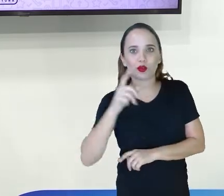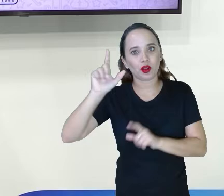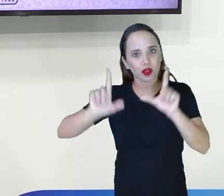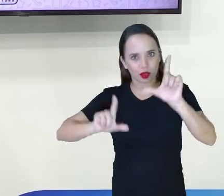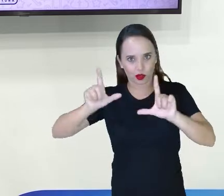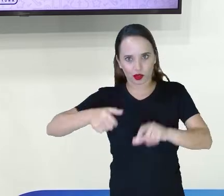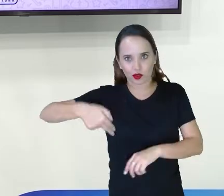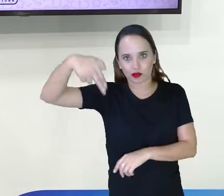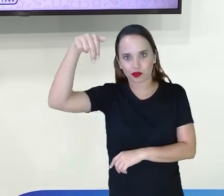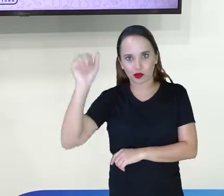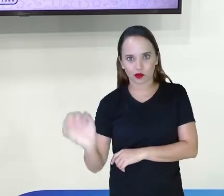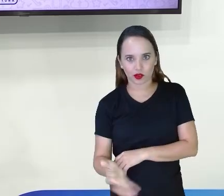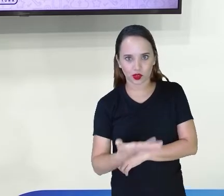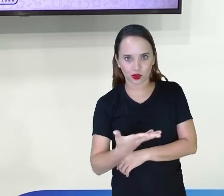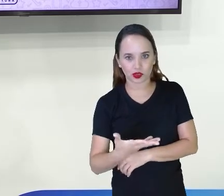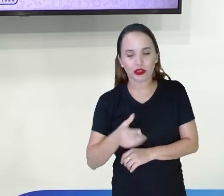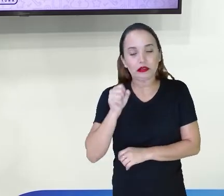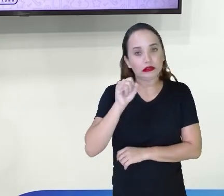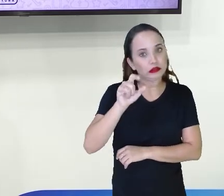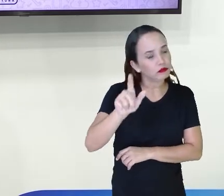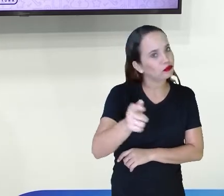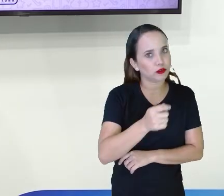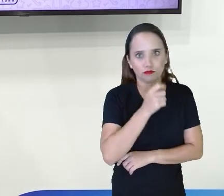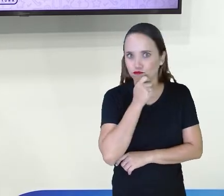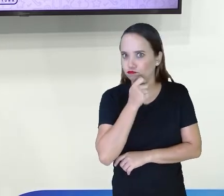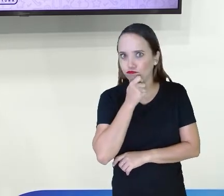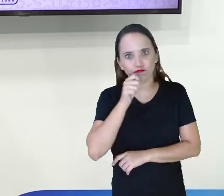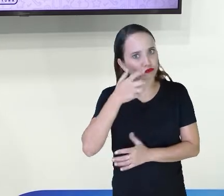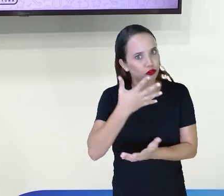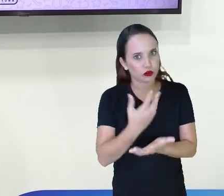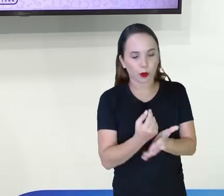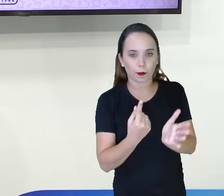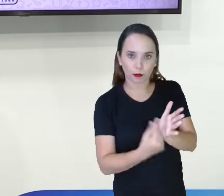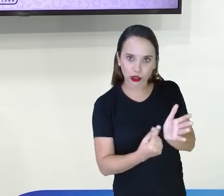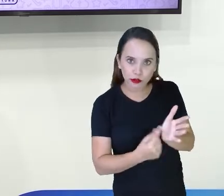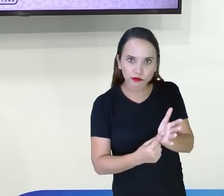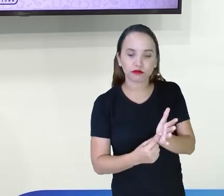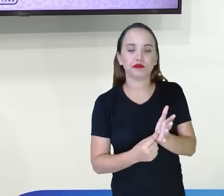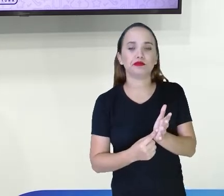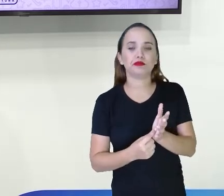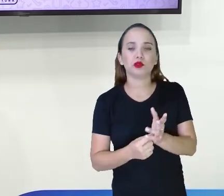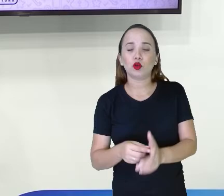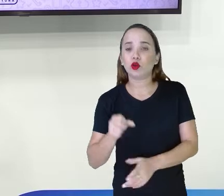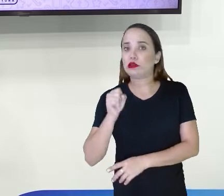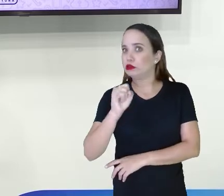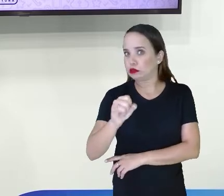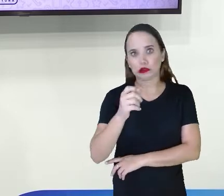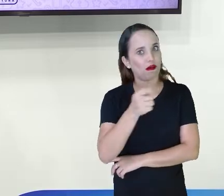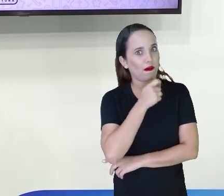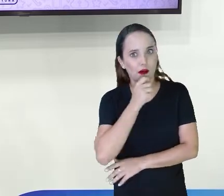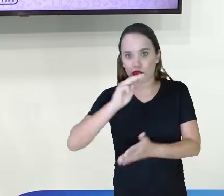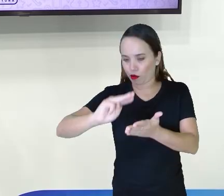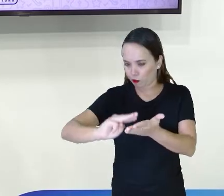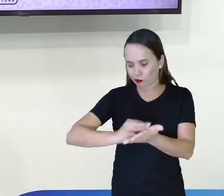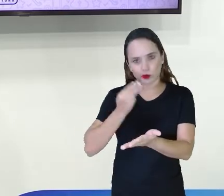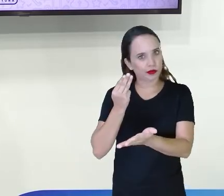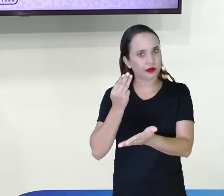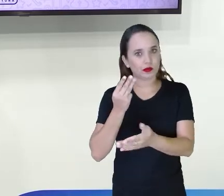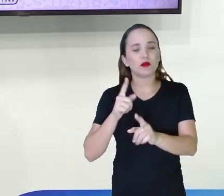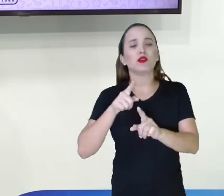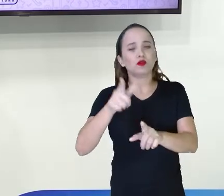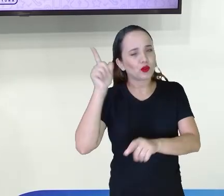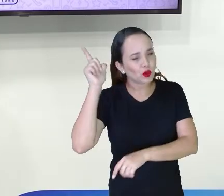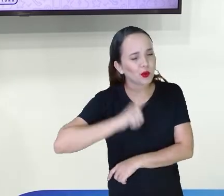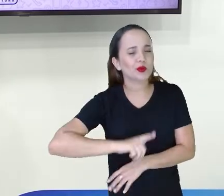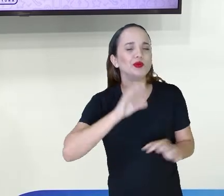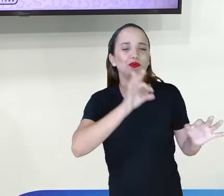Nordeste. Se você não conseguiu baixar o aplicativo, se não conseguiu mandar a sua mensagem, não tem problema. Você também consegue